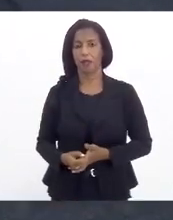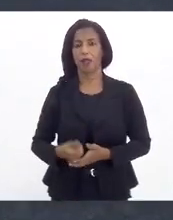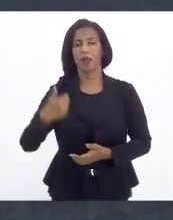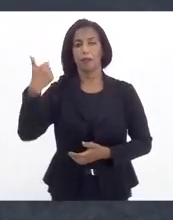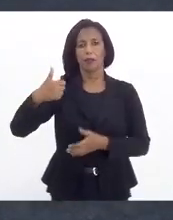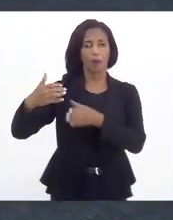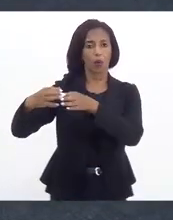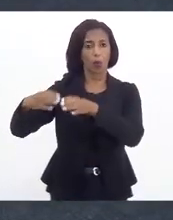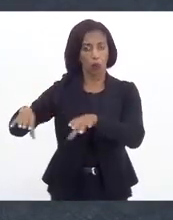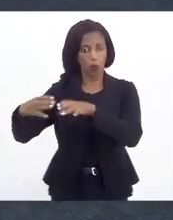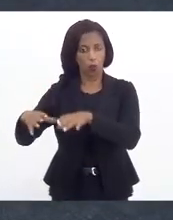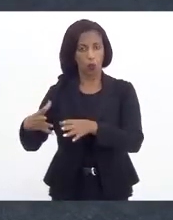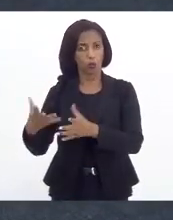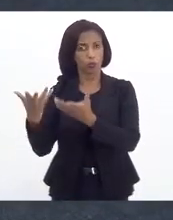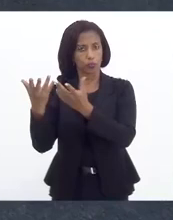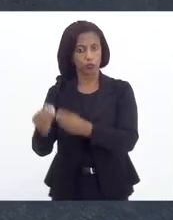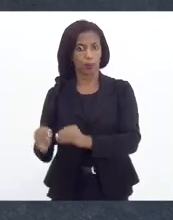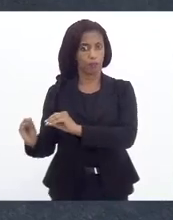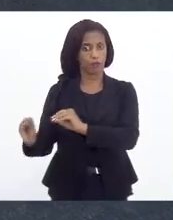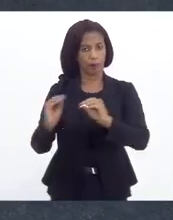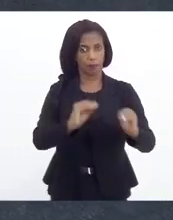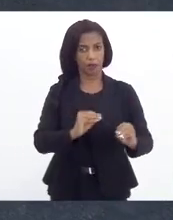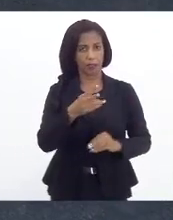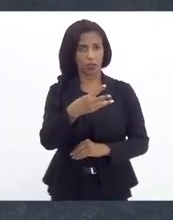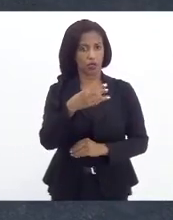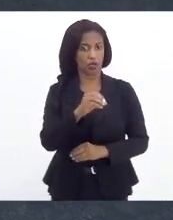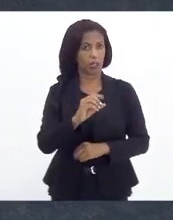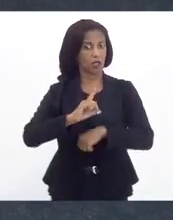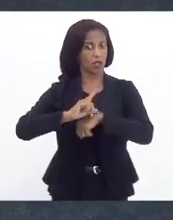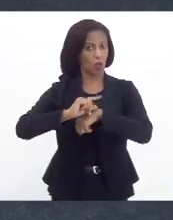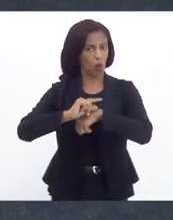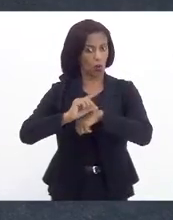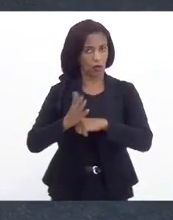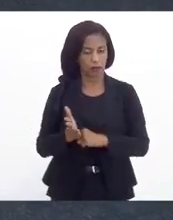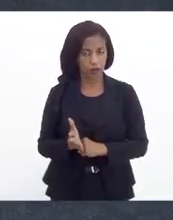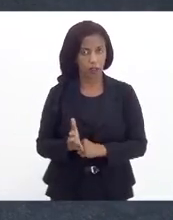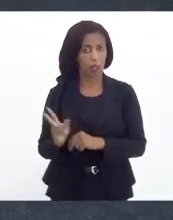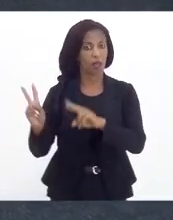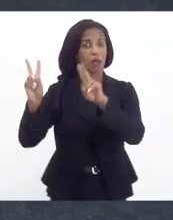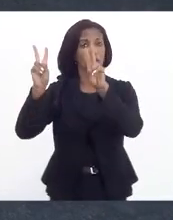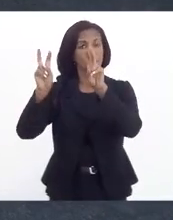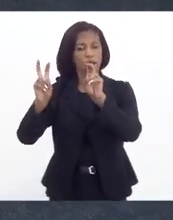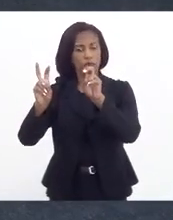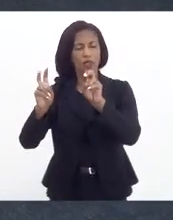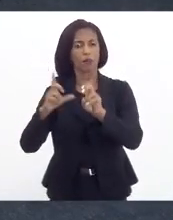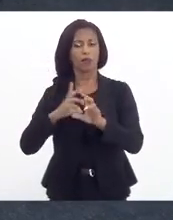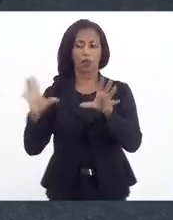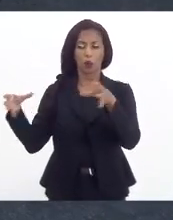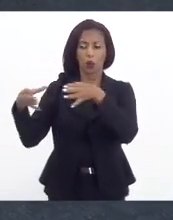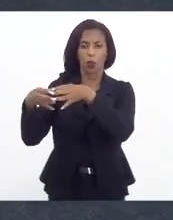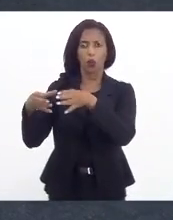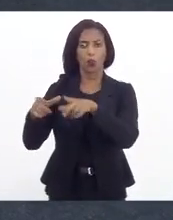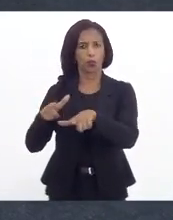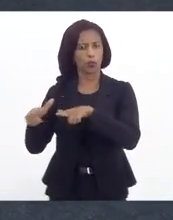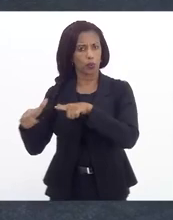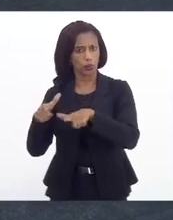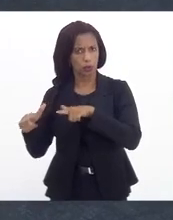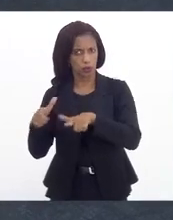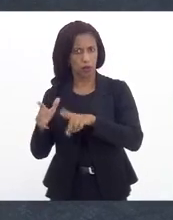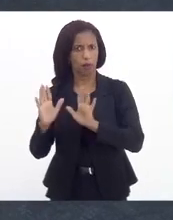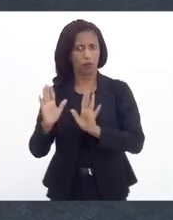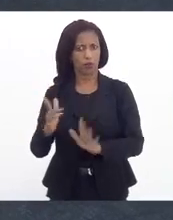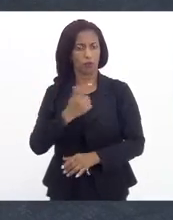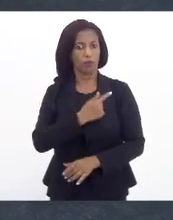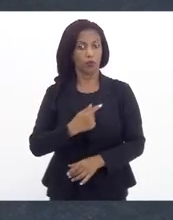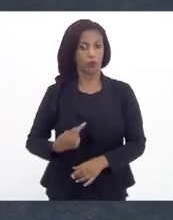o concurso e admissão para a migração de 30 horas. Esse é um tema que, inclusive, tem grupo de trabalho já previsto